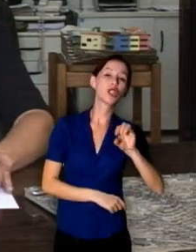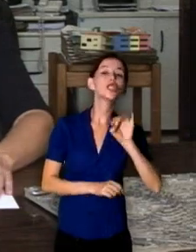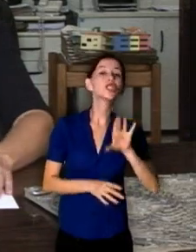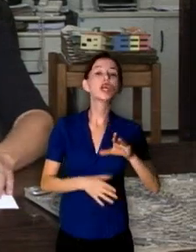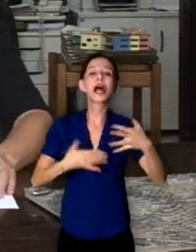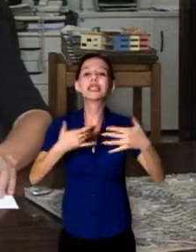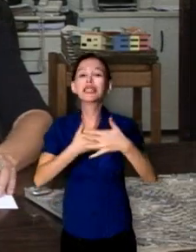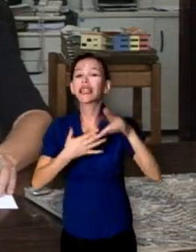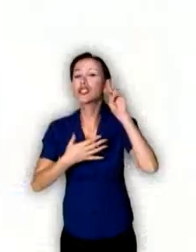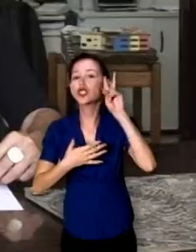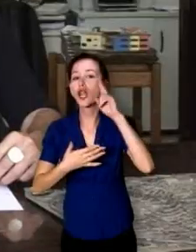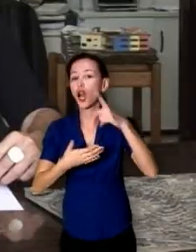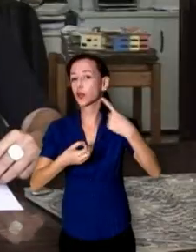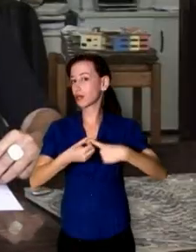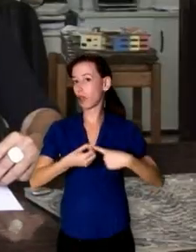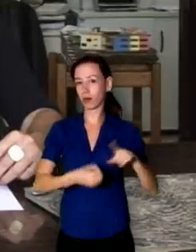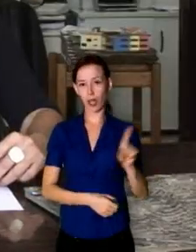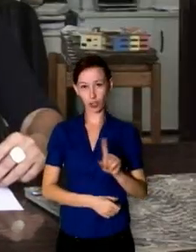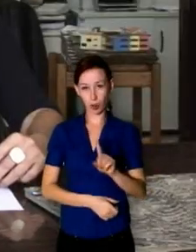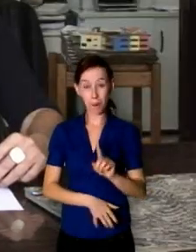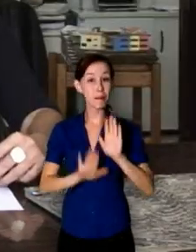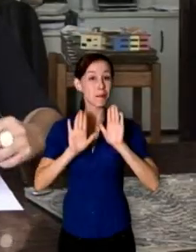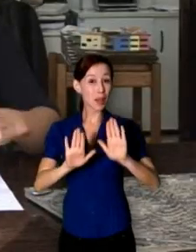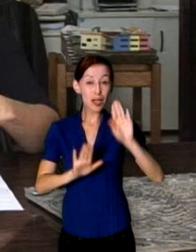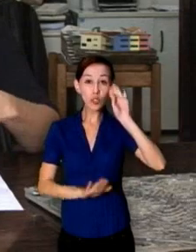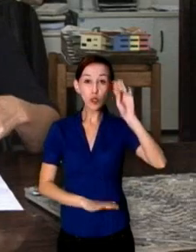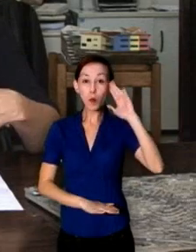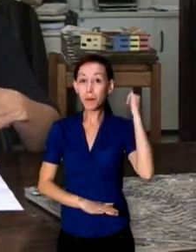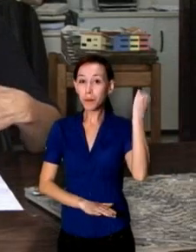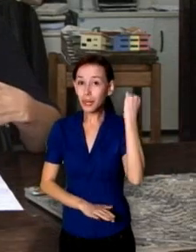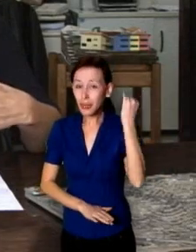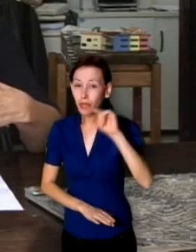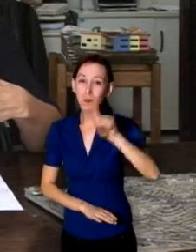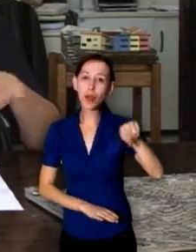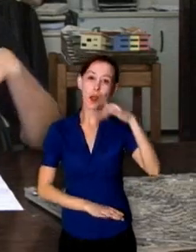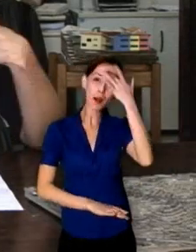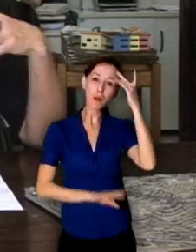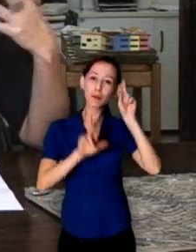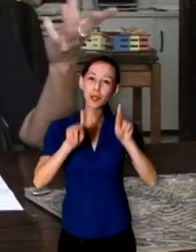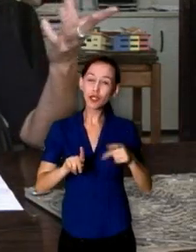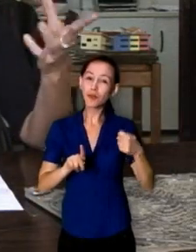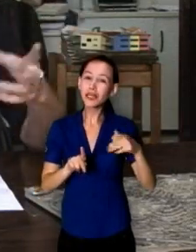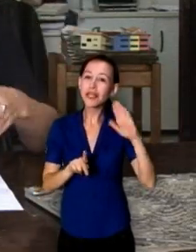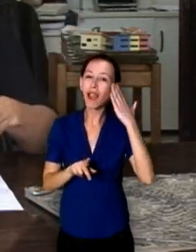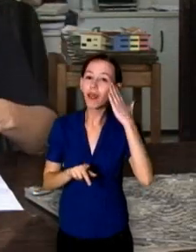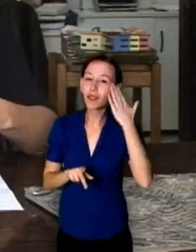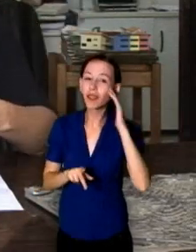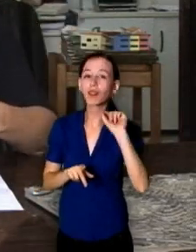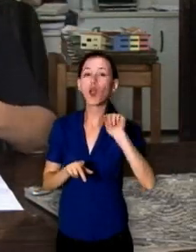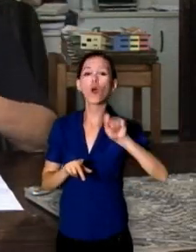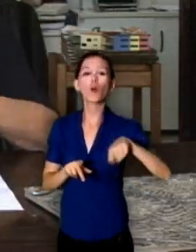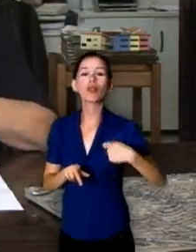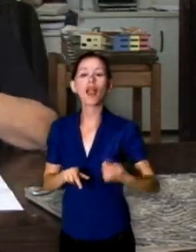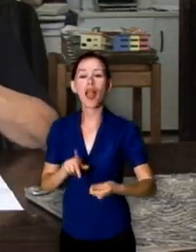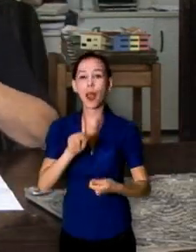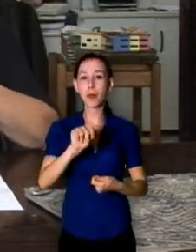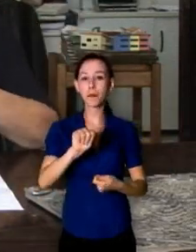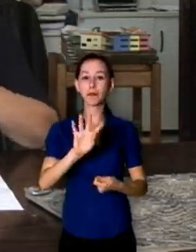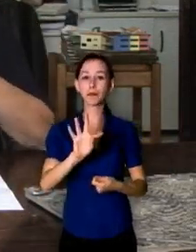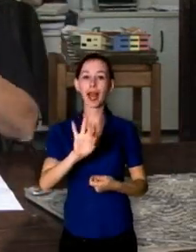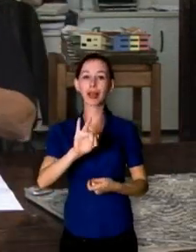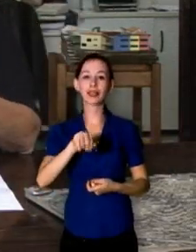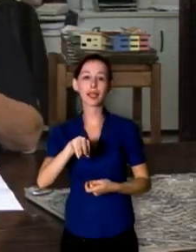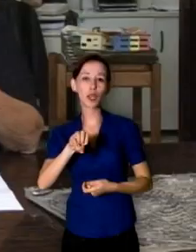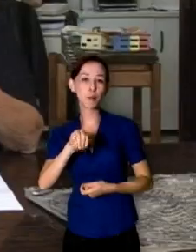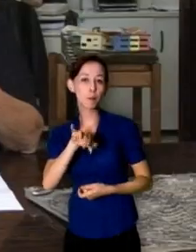centro histórico da cidade. Mas o principal é que as pessoas estabeleçam com esse patrimônio, seja em qualquer nível, uma relação